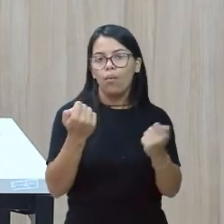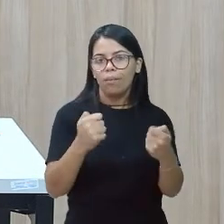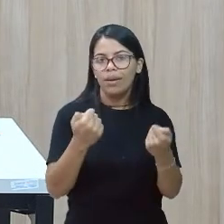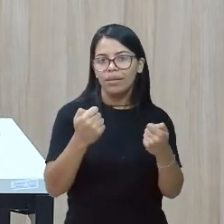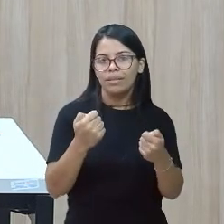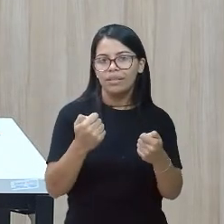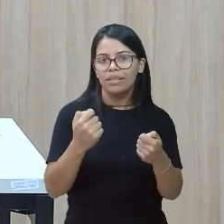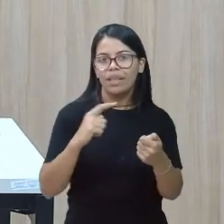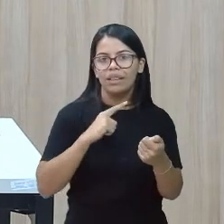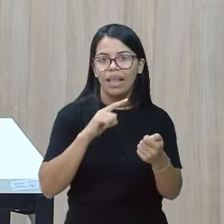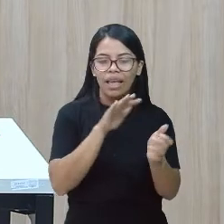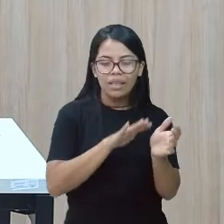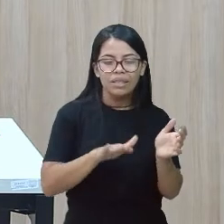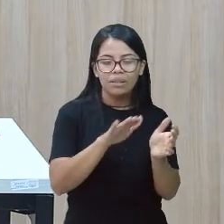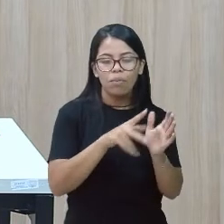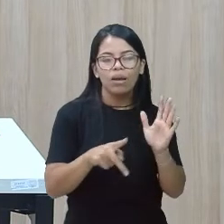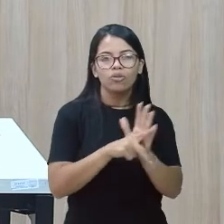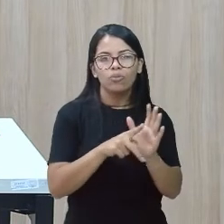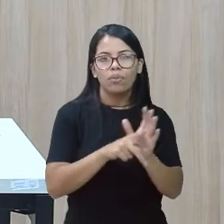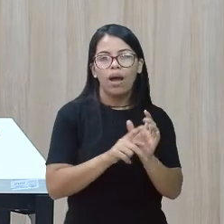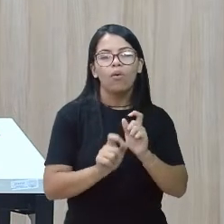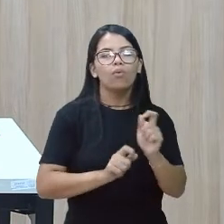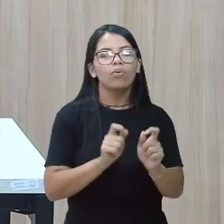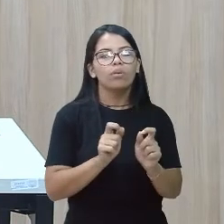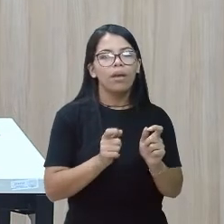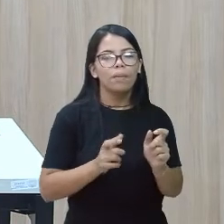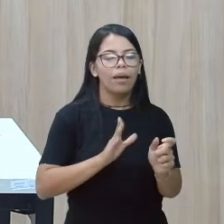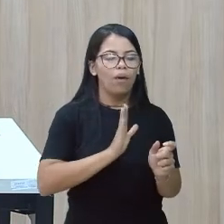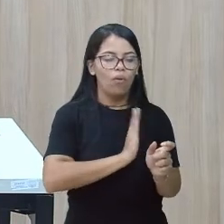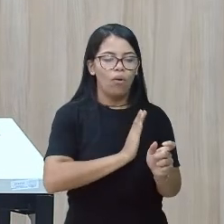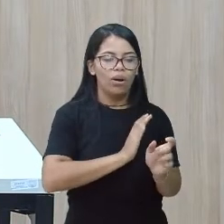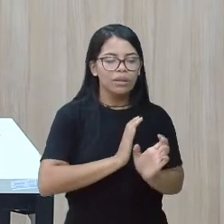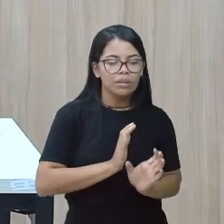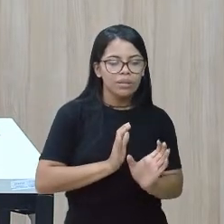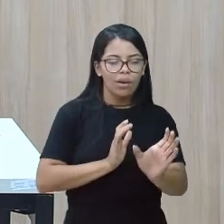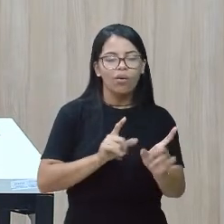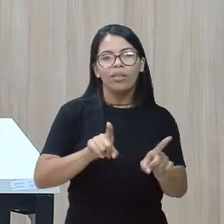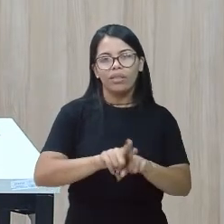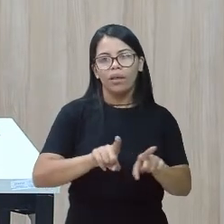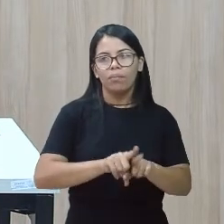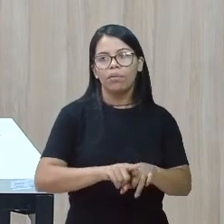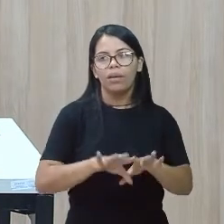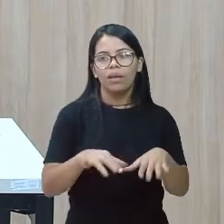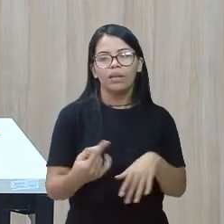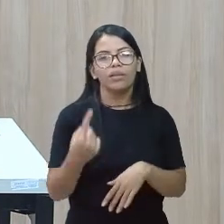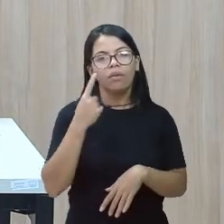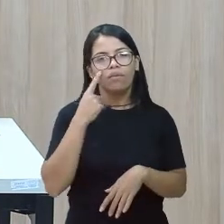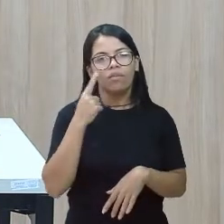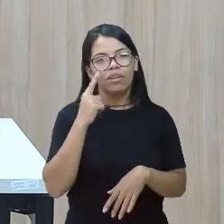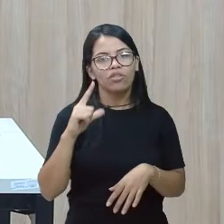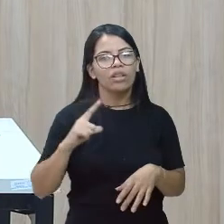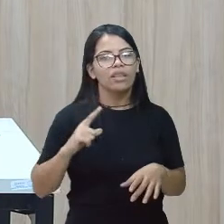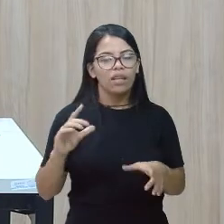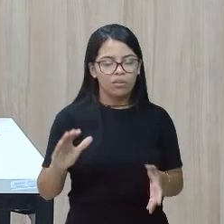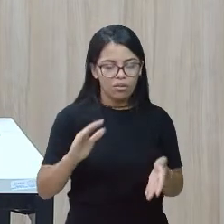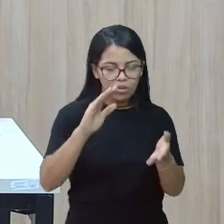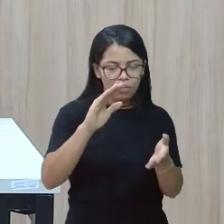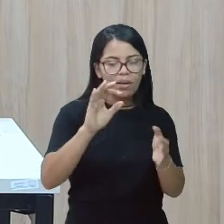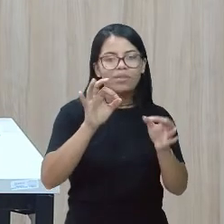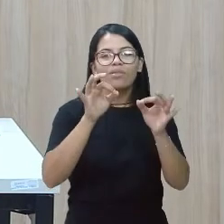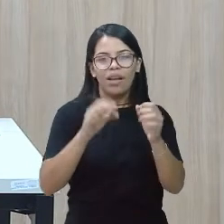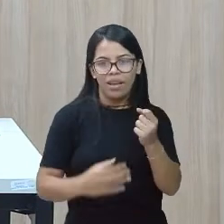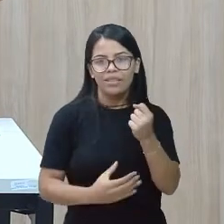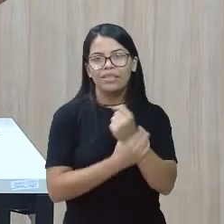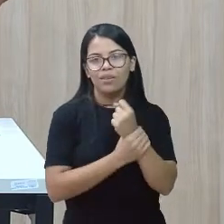acomodar a questão aí do coração. Então, é aí que o coração vai estar alojado. Então, esse espaço foi garantido para